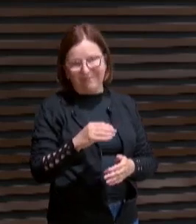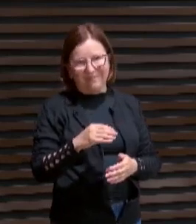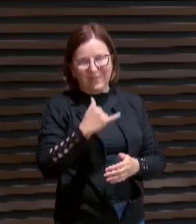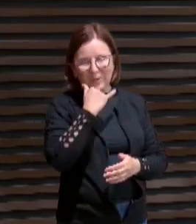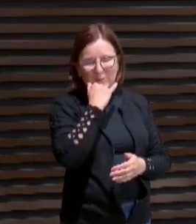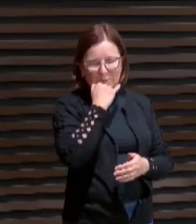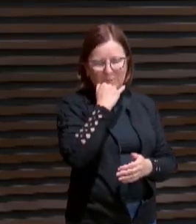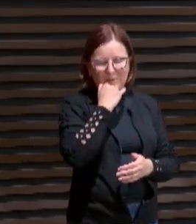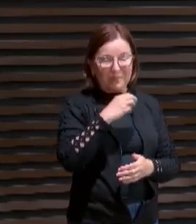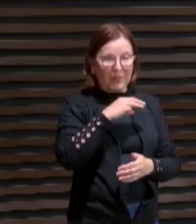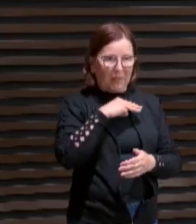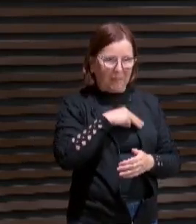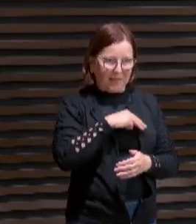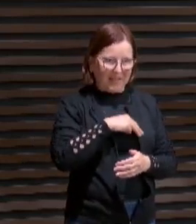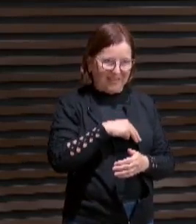29, 19.